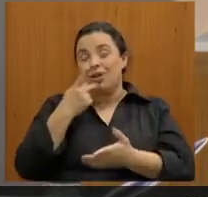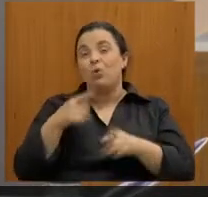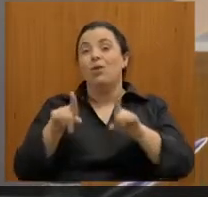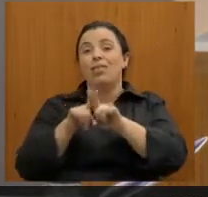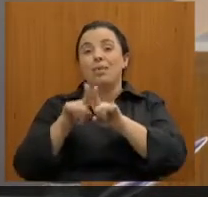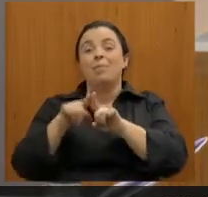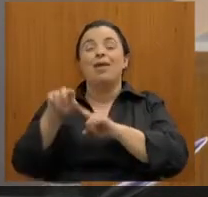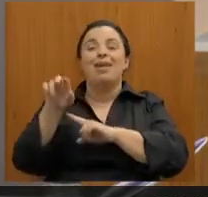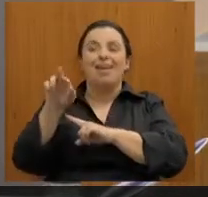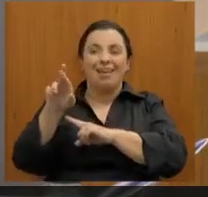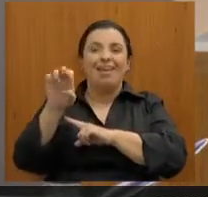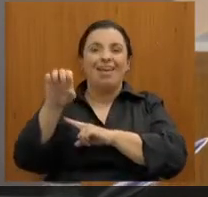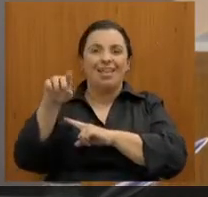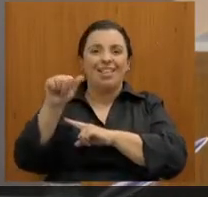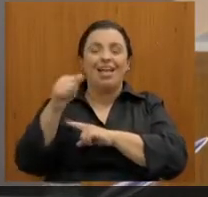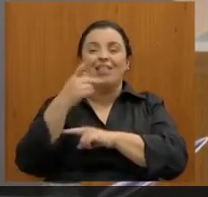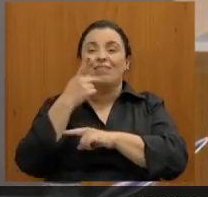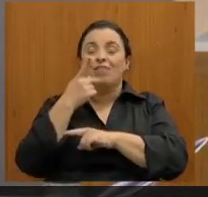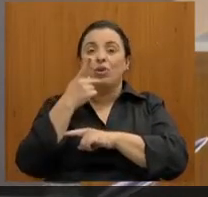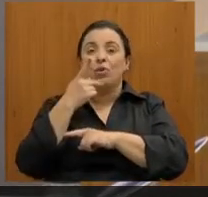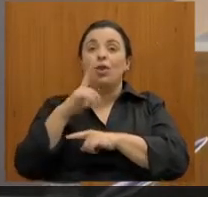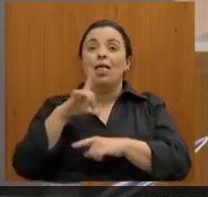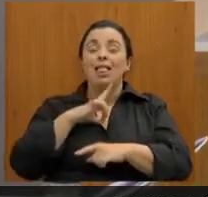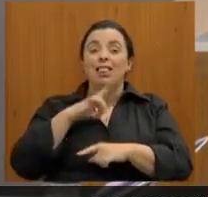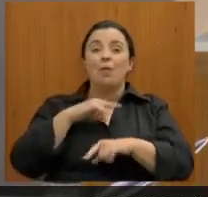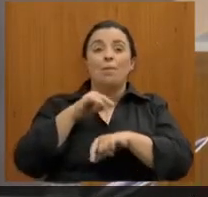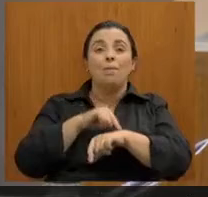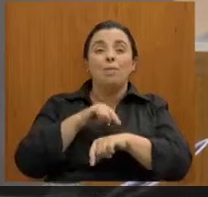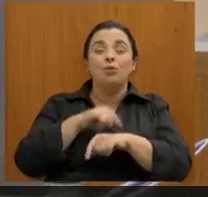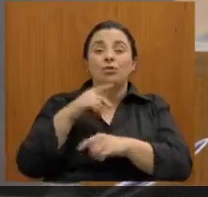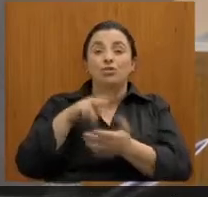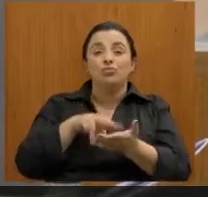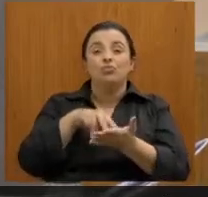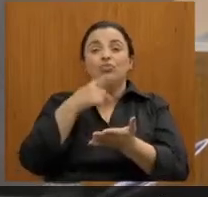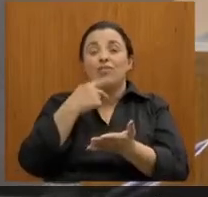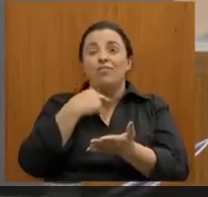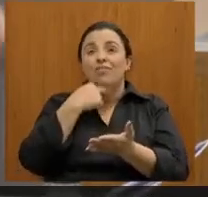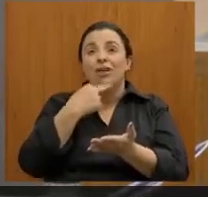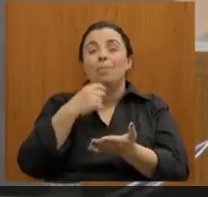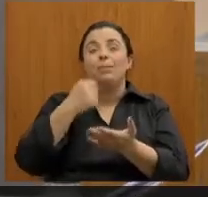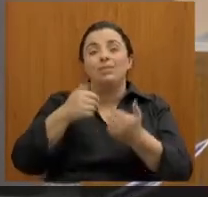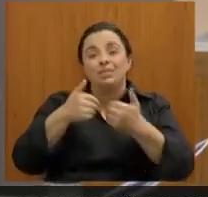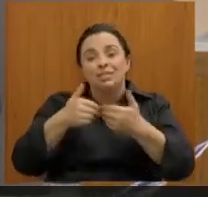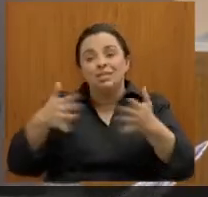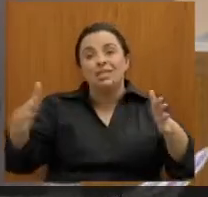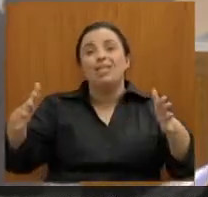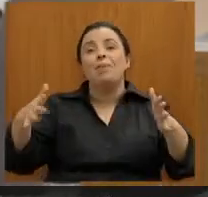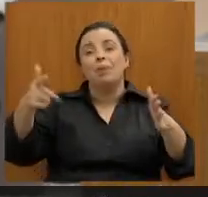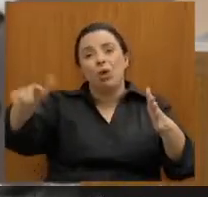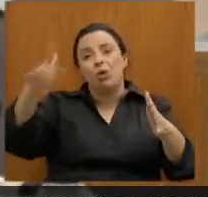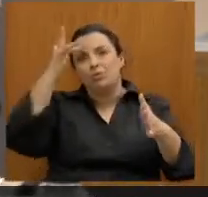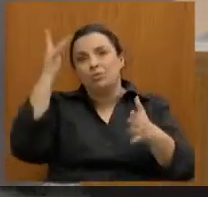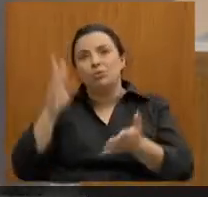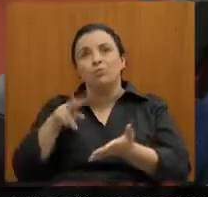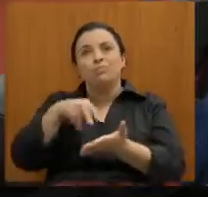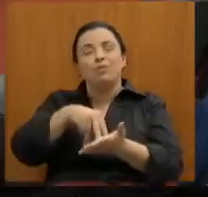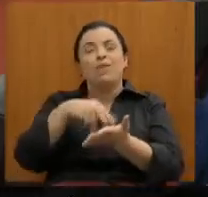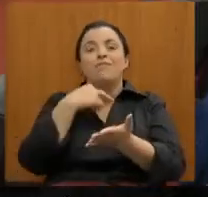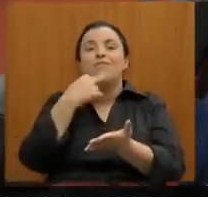Renata Gil se a gente tem um ponto de fala a gente tem que estender e ampliar para que outra tenha muito obrigada viu